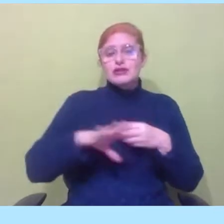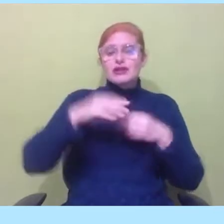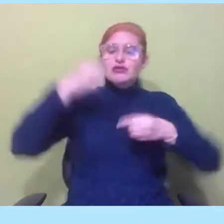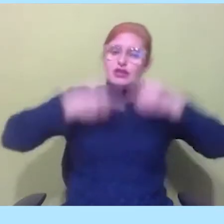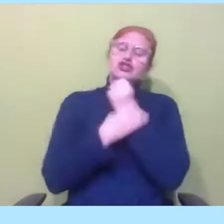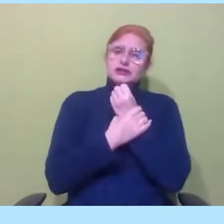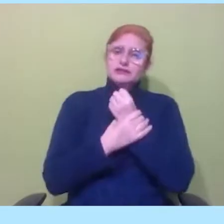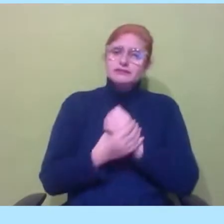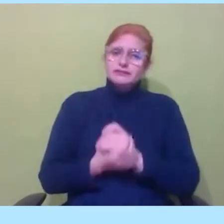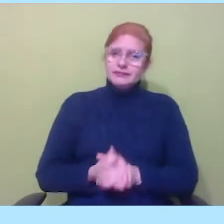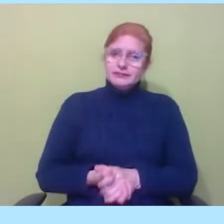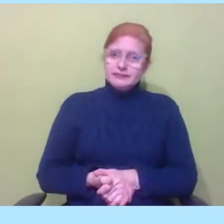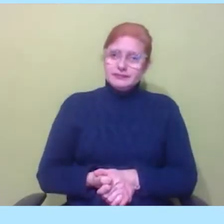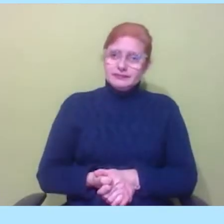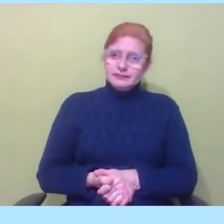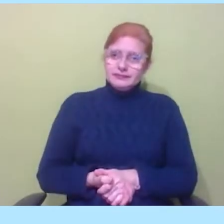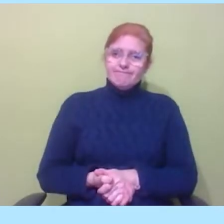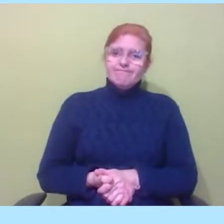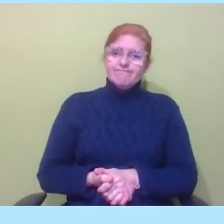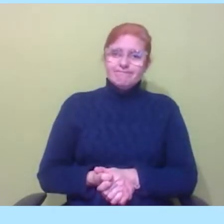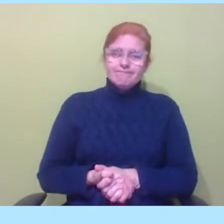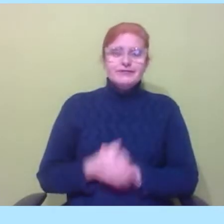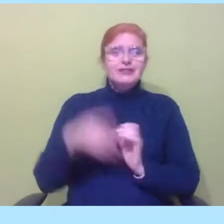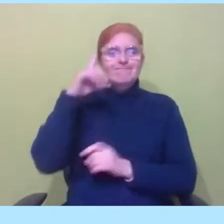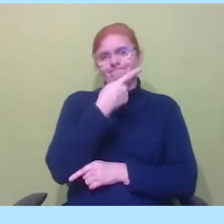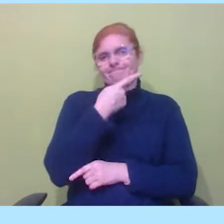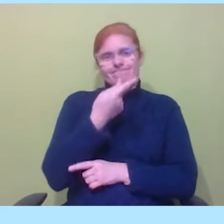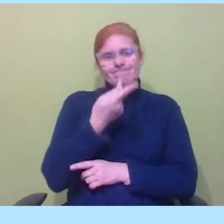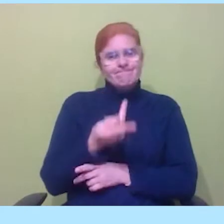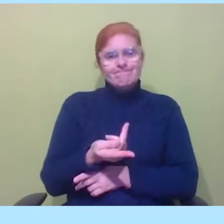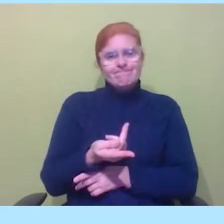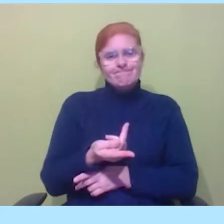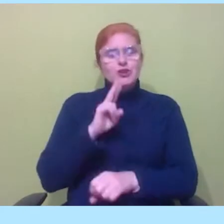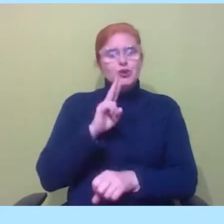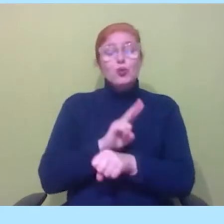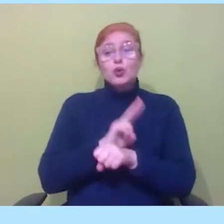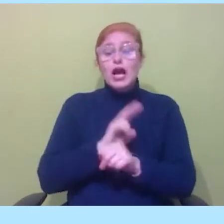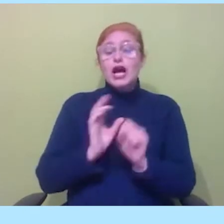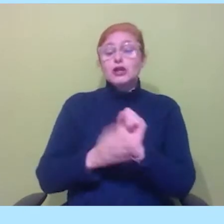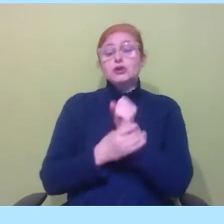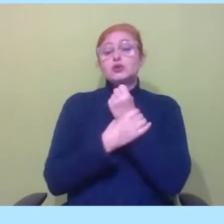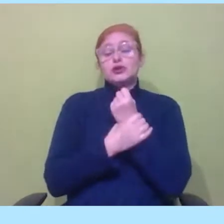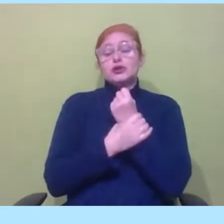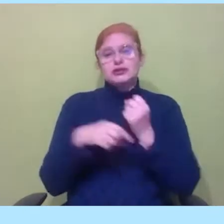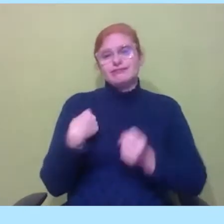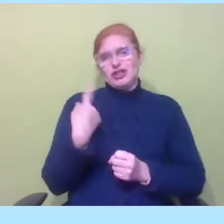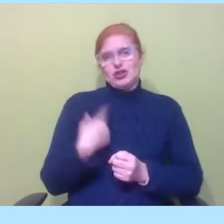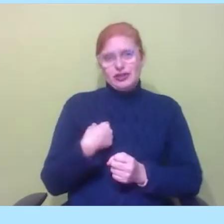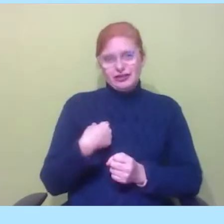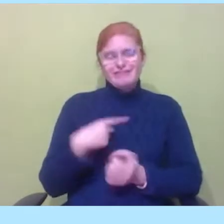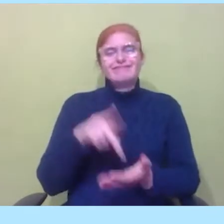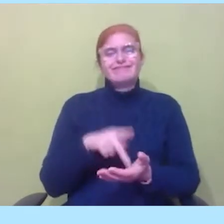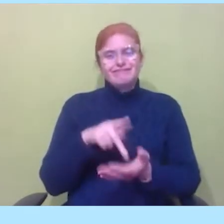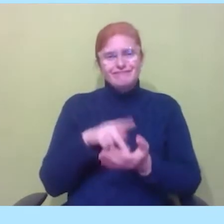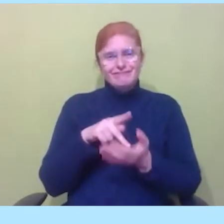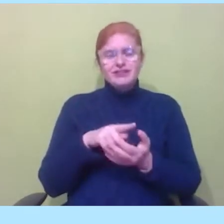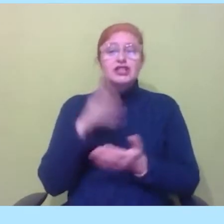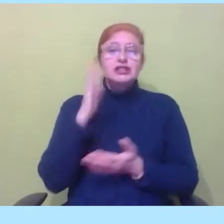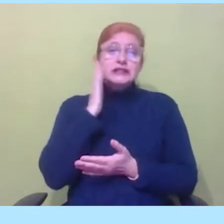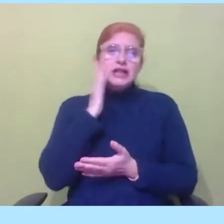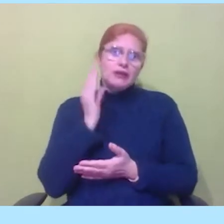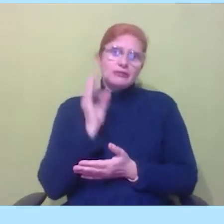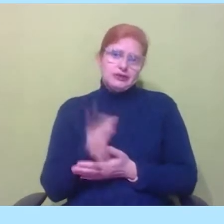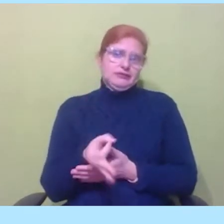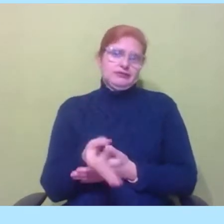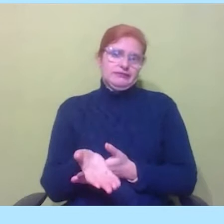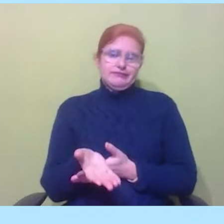É difícil, né, a gente falar em cuidado, em segurança para a gente, né, de fato, a gente sabe disso, não é nenhuma